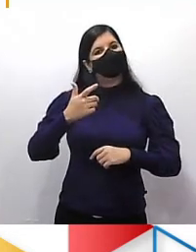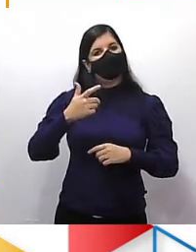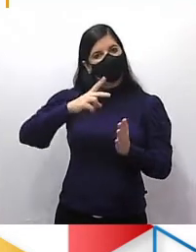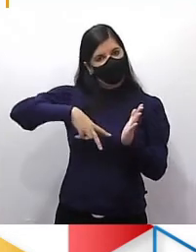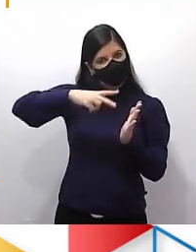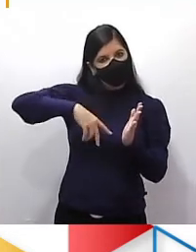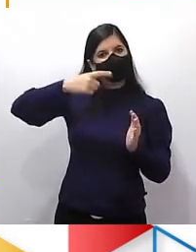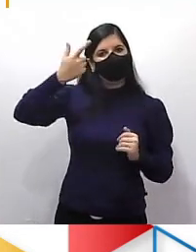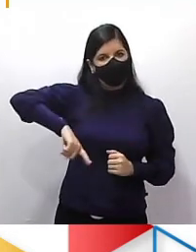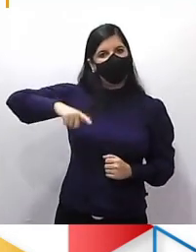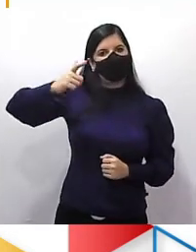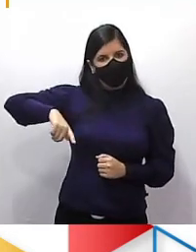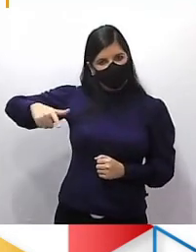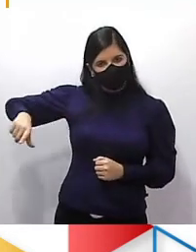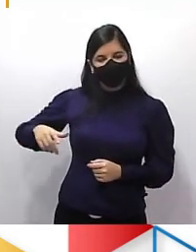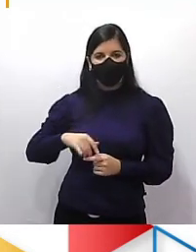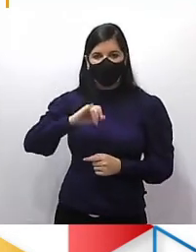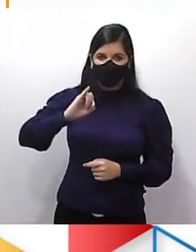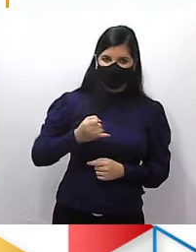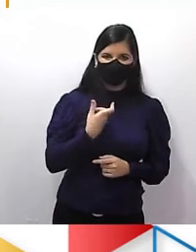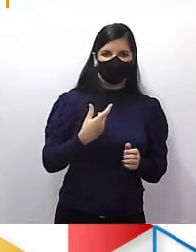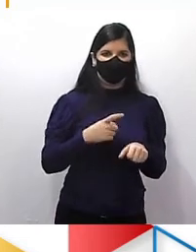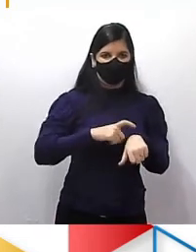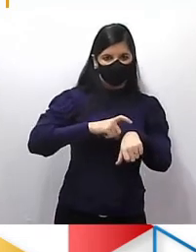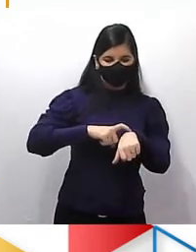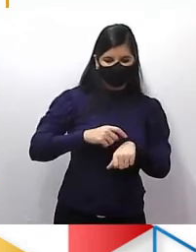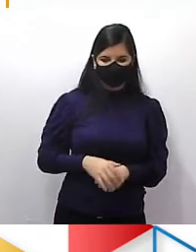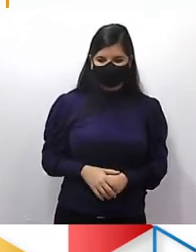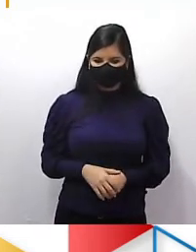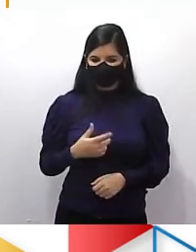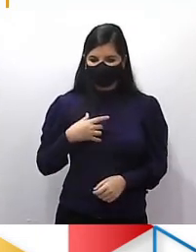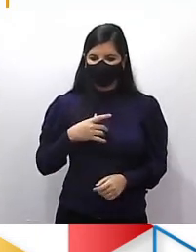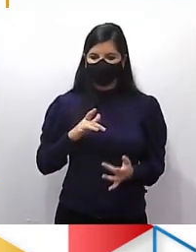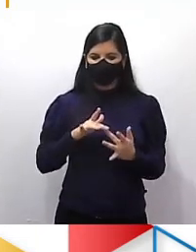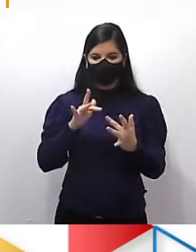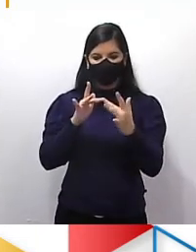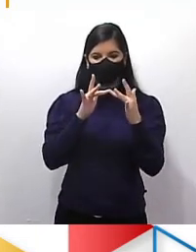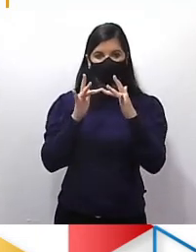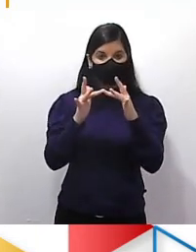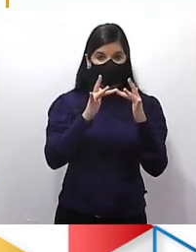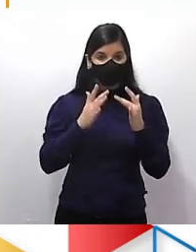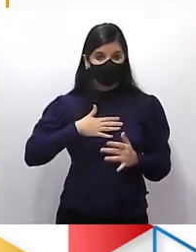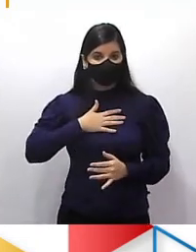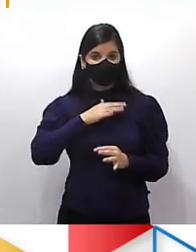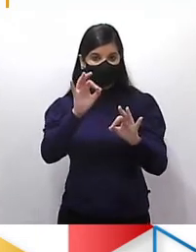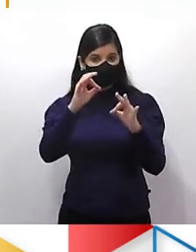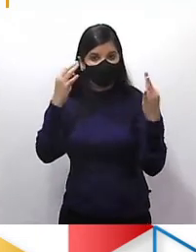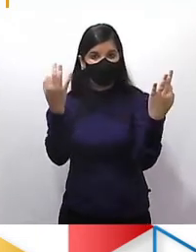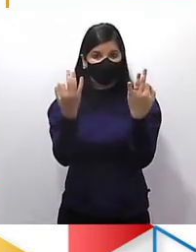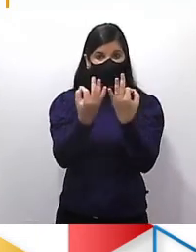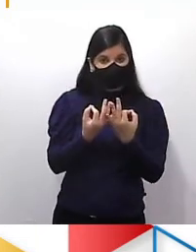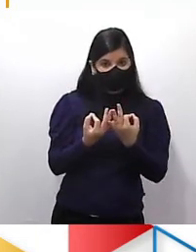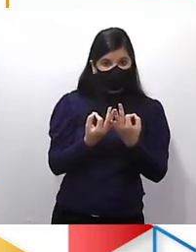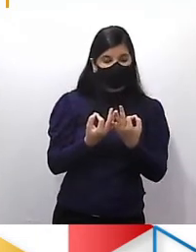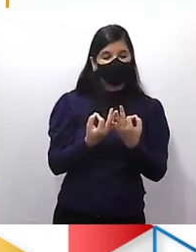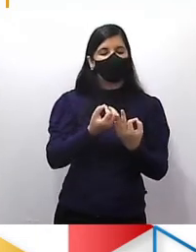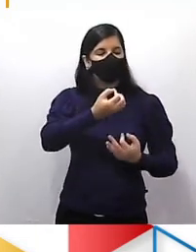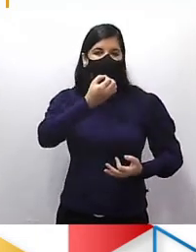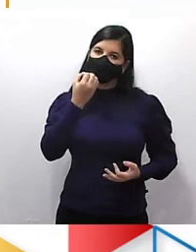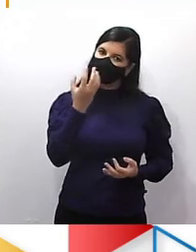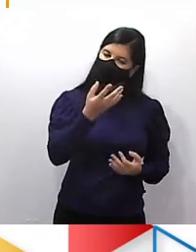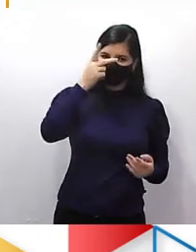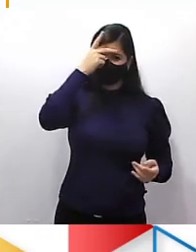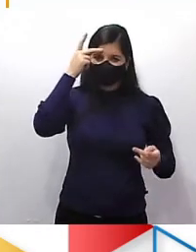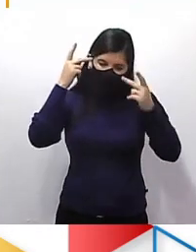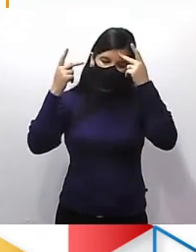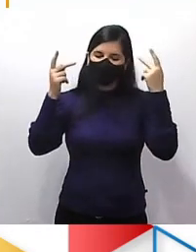ler mais, aproveitar esse tempo. I'm going to connect with people. Vou me conectar mais com as pessoas,